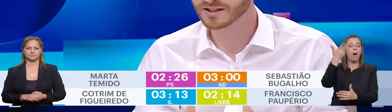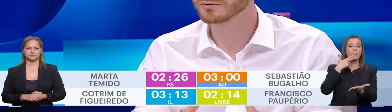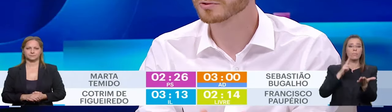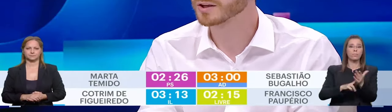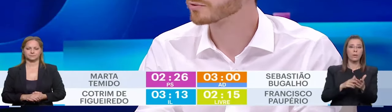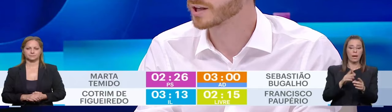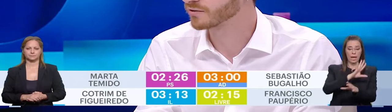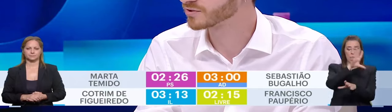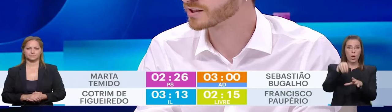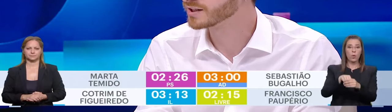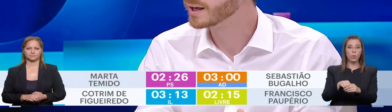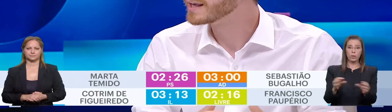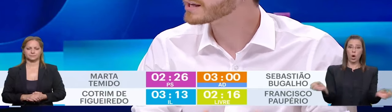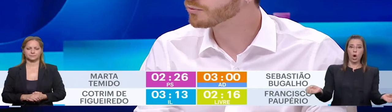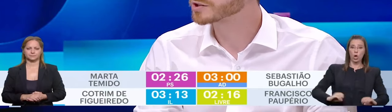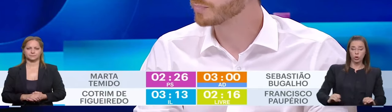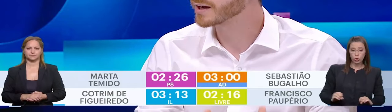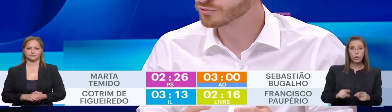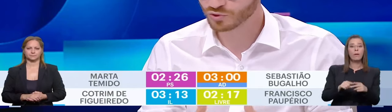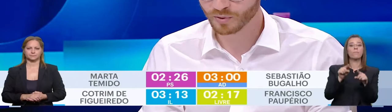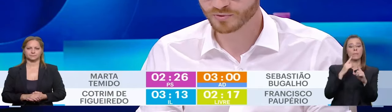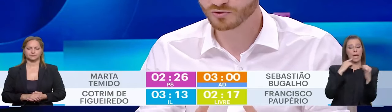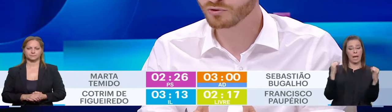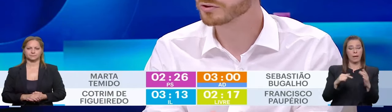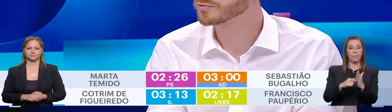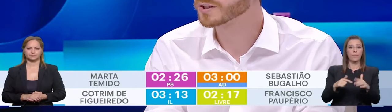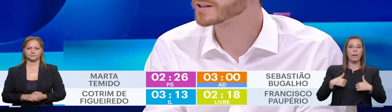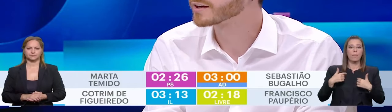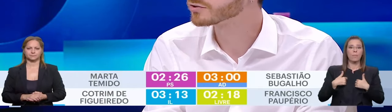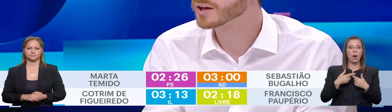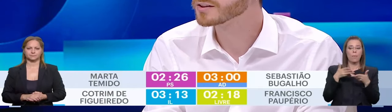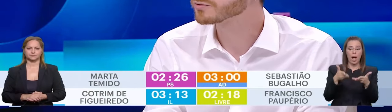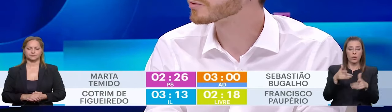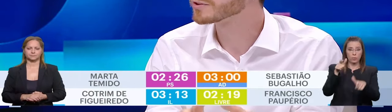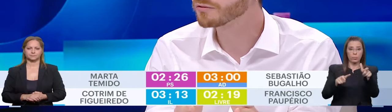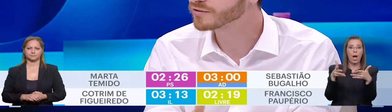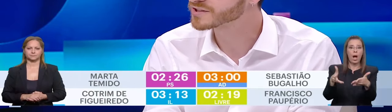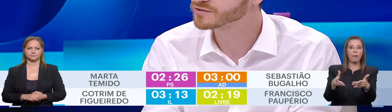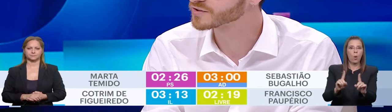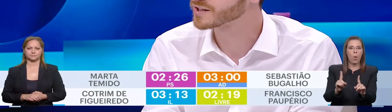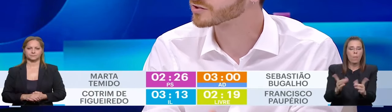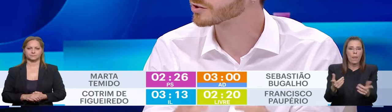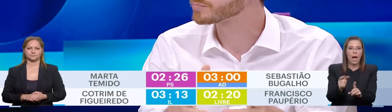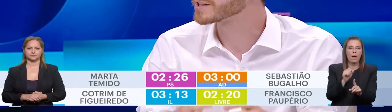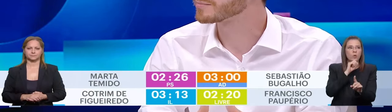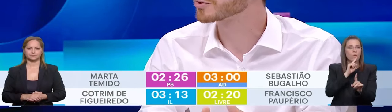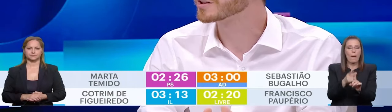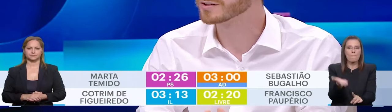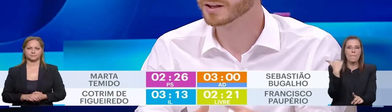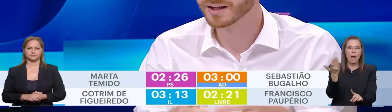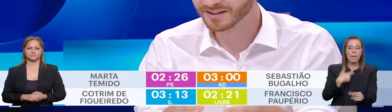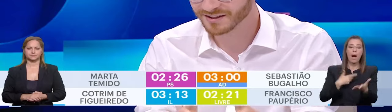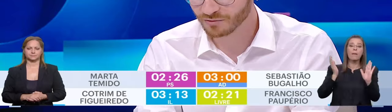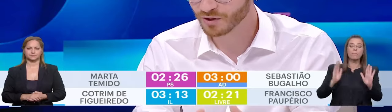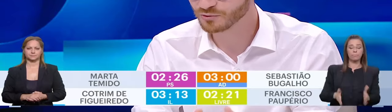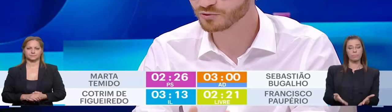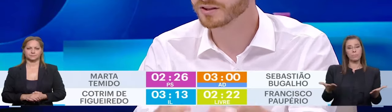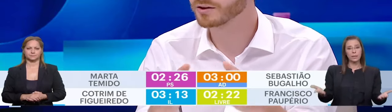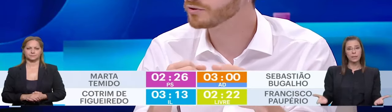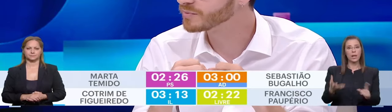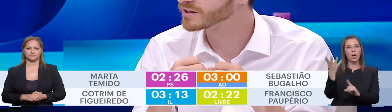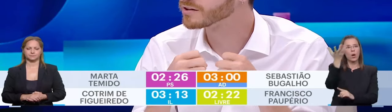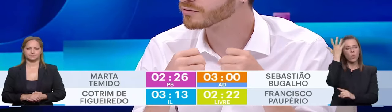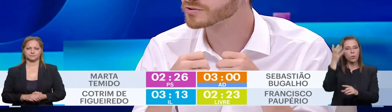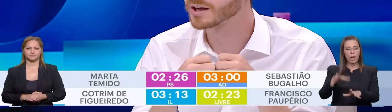é que o processo de inclusão não está a acontecer e com este pacto os próprios corredores humanitários não são não vão ser suficientes nós precisamos de ter uma